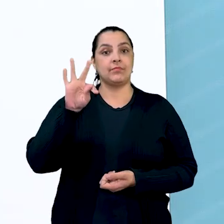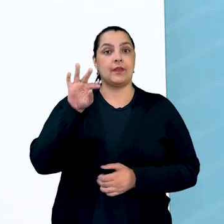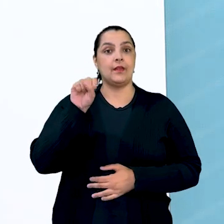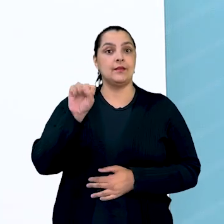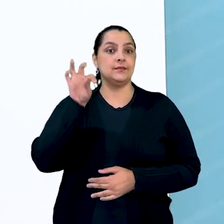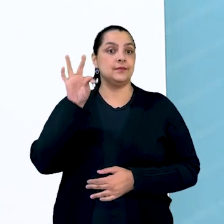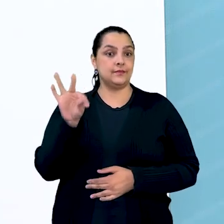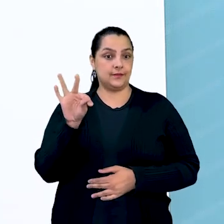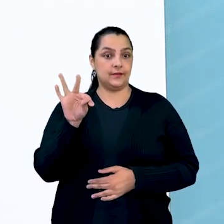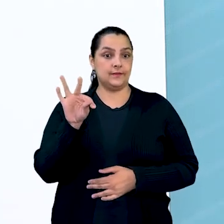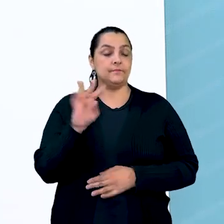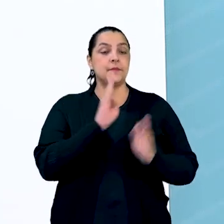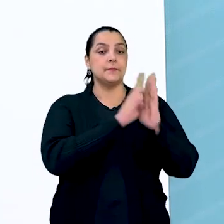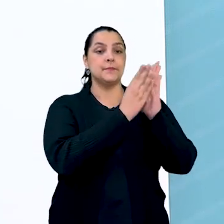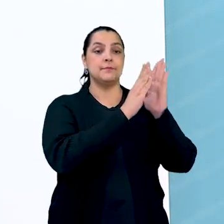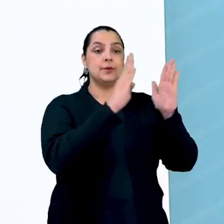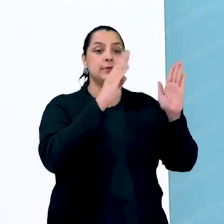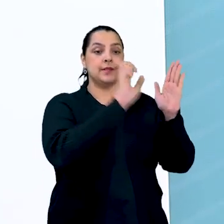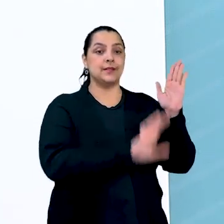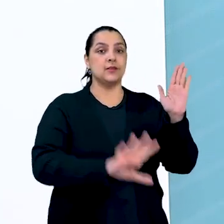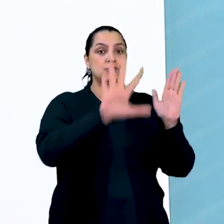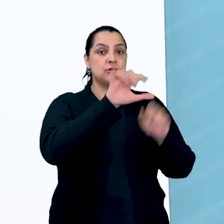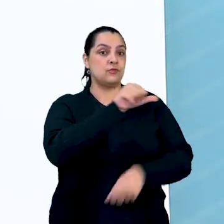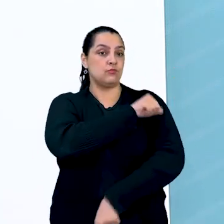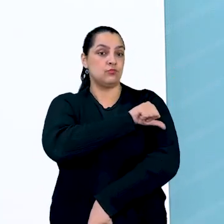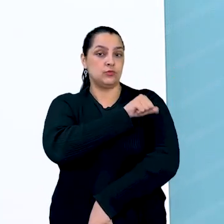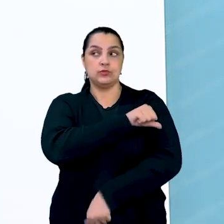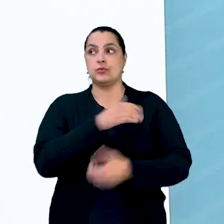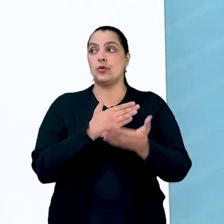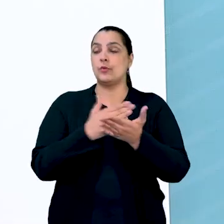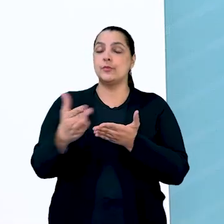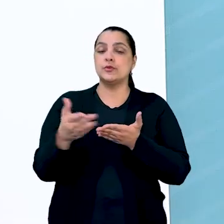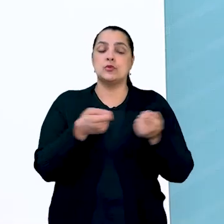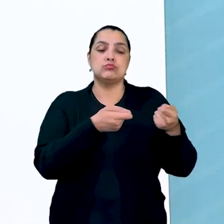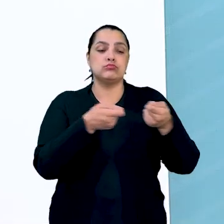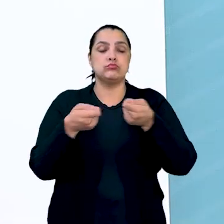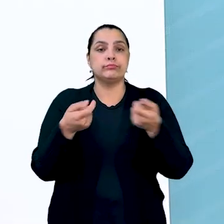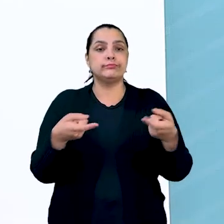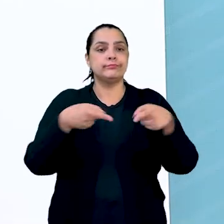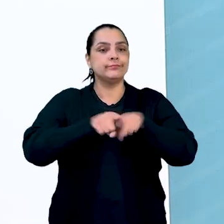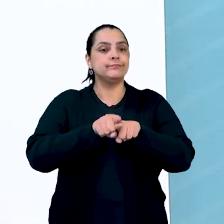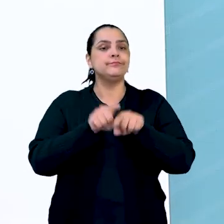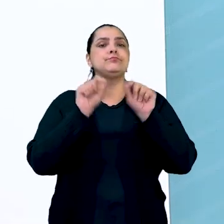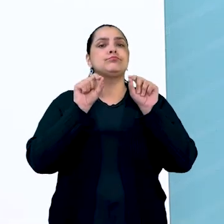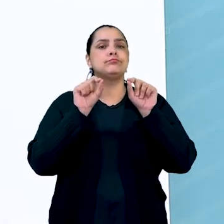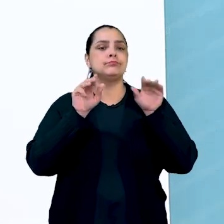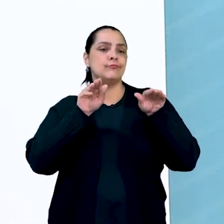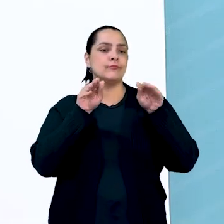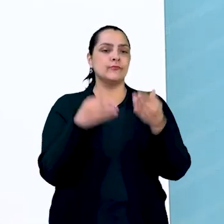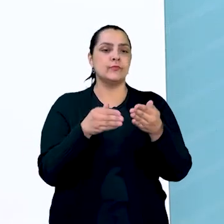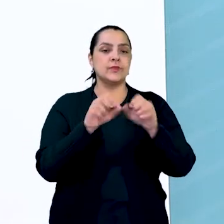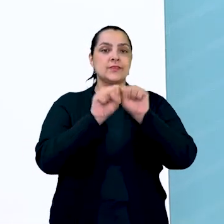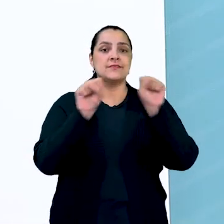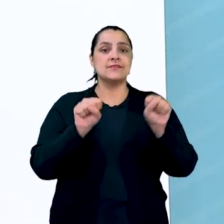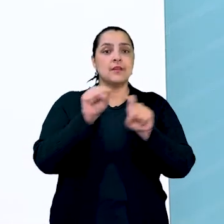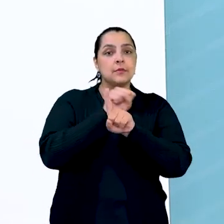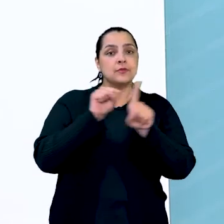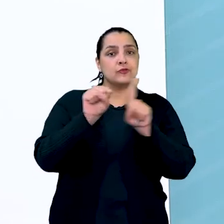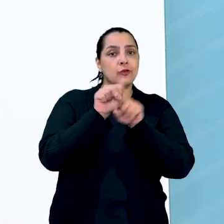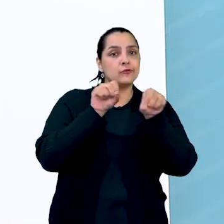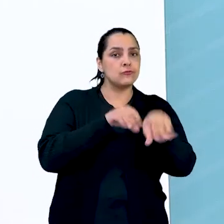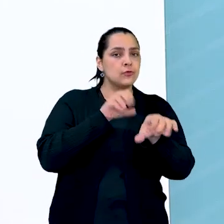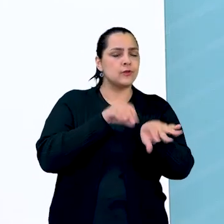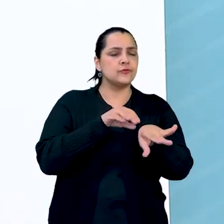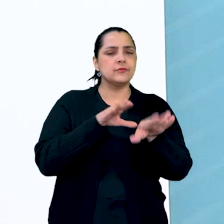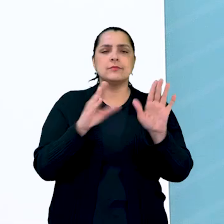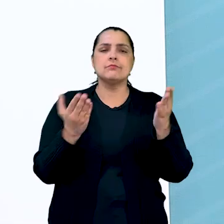O Tribunal Superior do Trabalho e a Biblioteca Nacional no Rio de Janeiro começaram as negociações para uma parceria voltada ao sistema